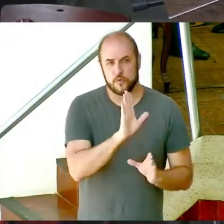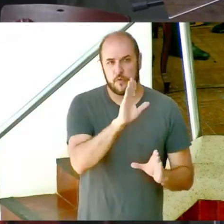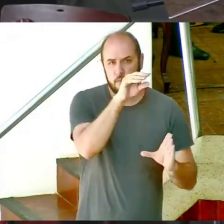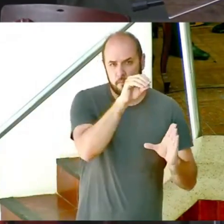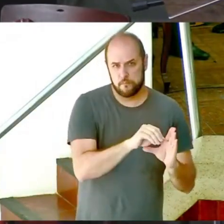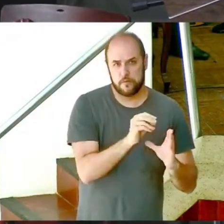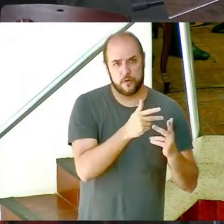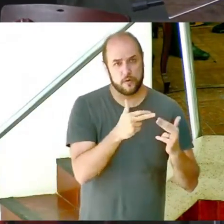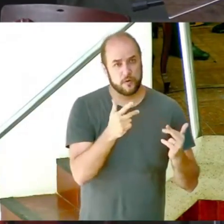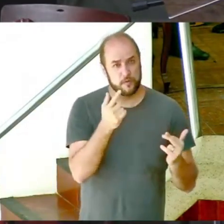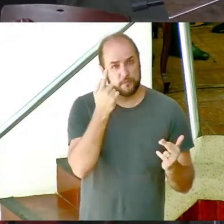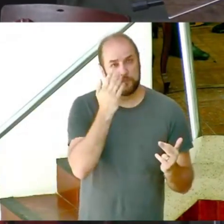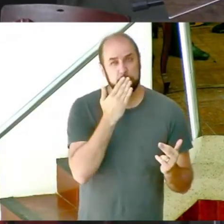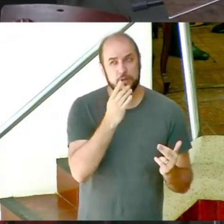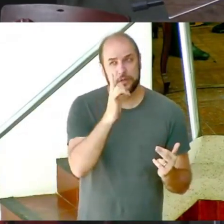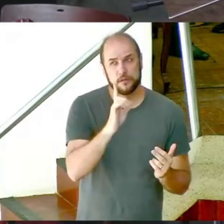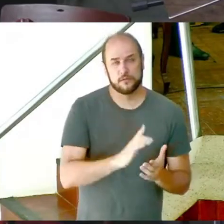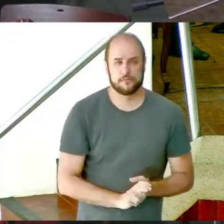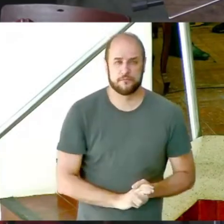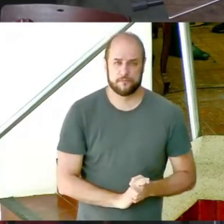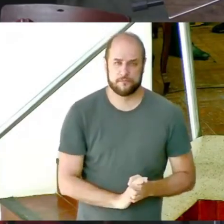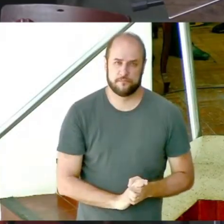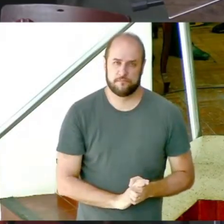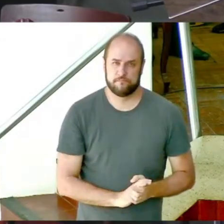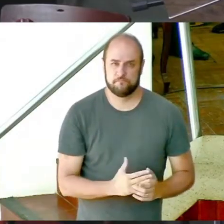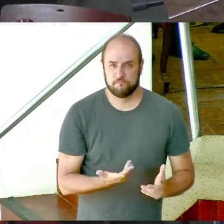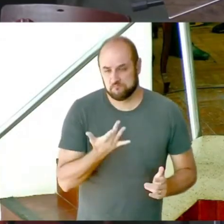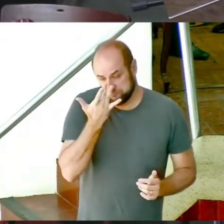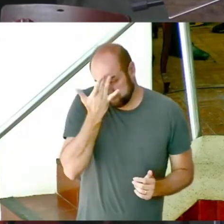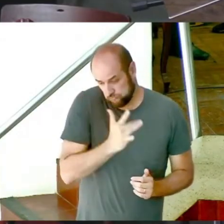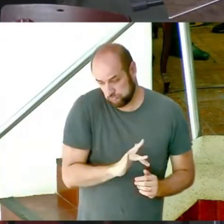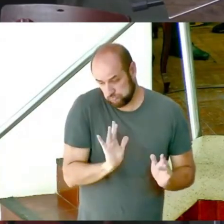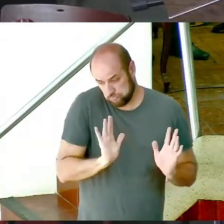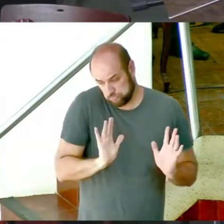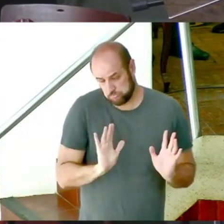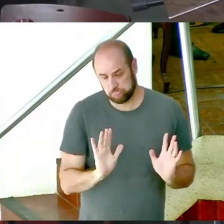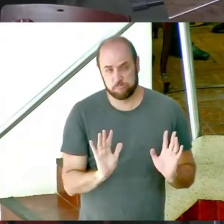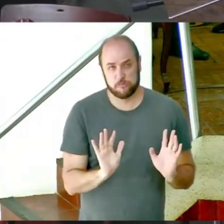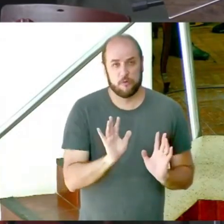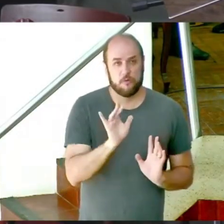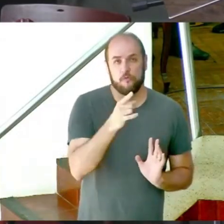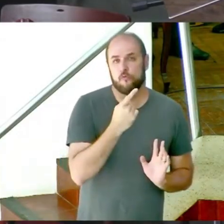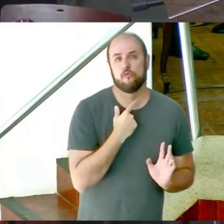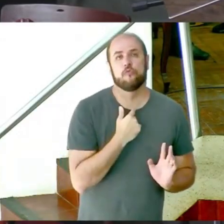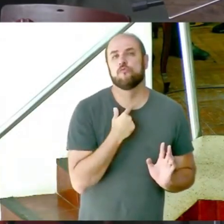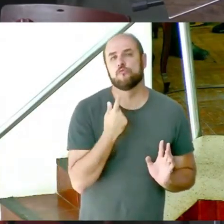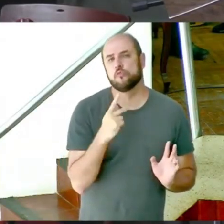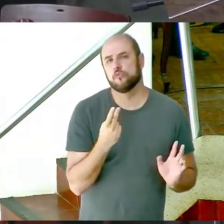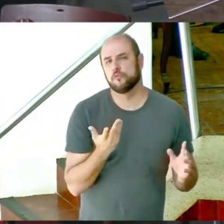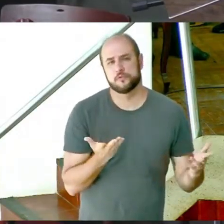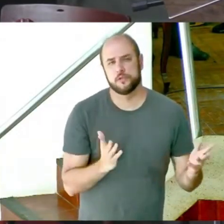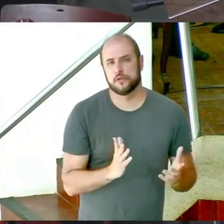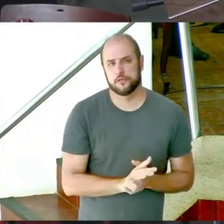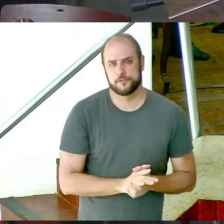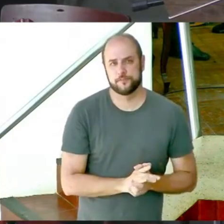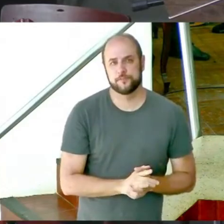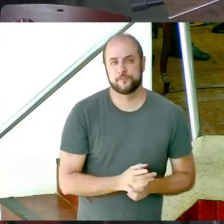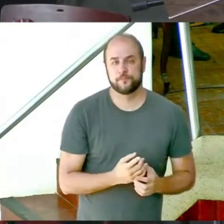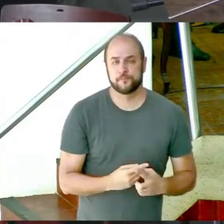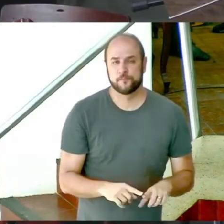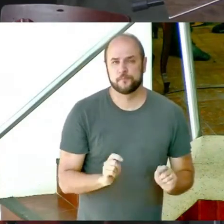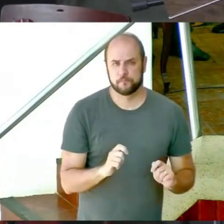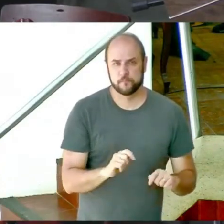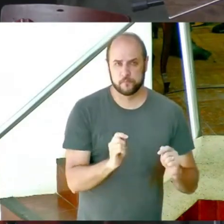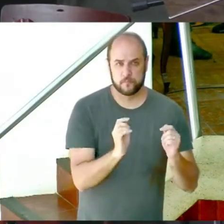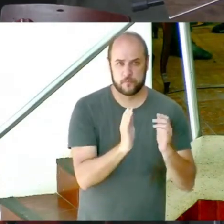você vai estar pedindo a Deus. E aí eu não sei, aquilo que você deseja, mas você pode